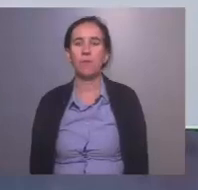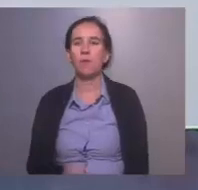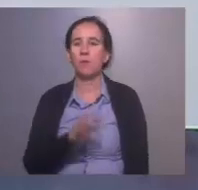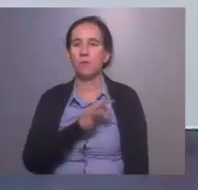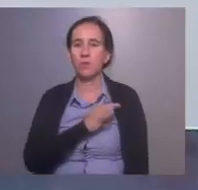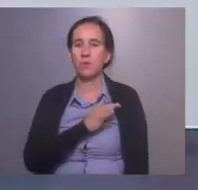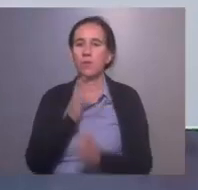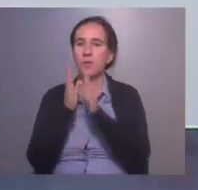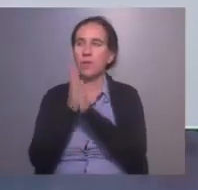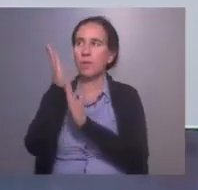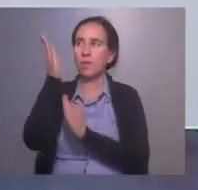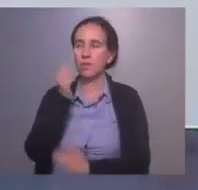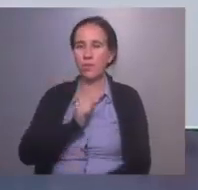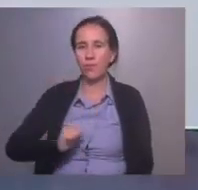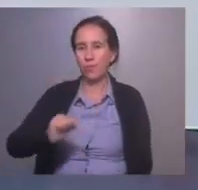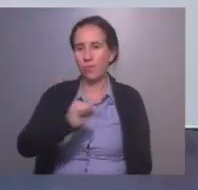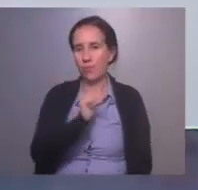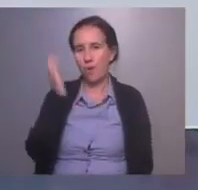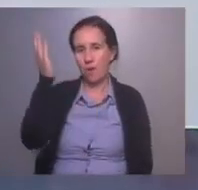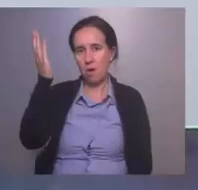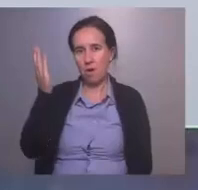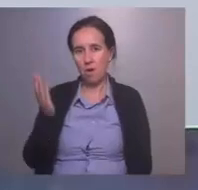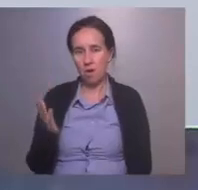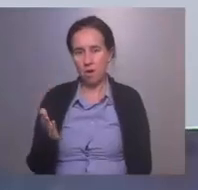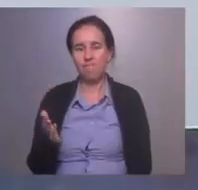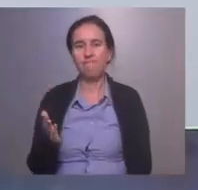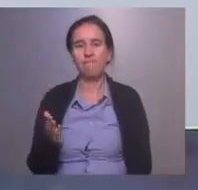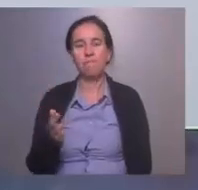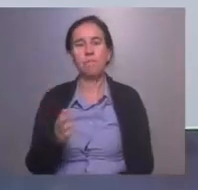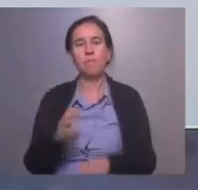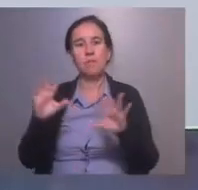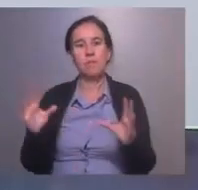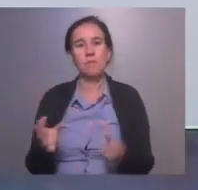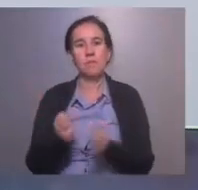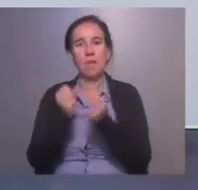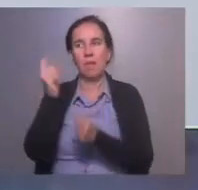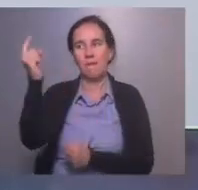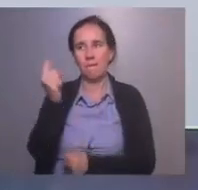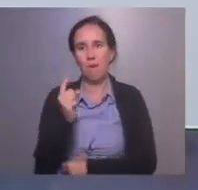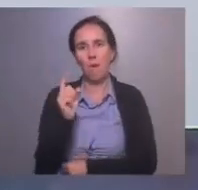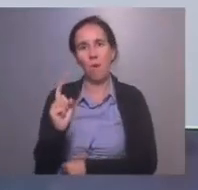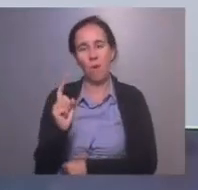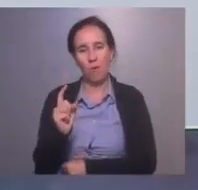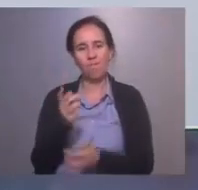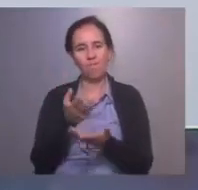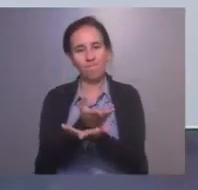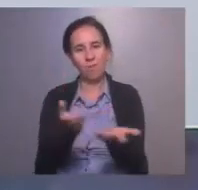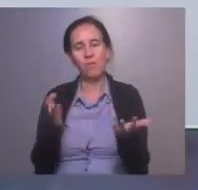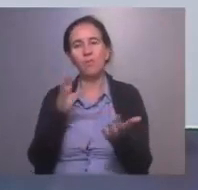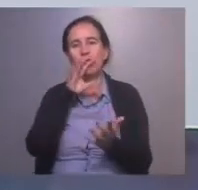Senhor nosso Deus, que nos enviastes o Salvador e nos fizestes vossos filhos